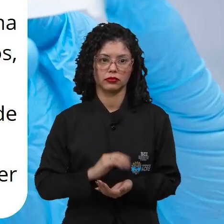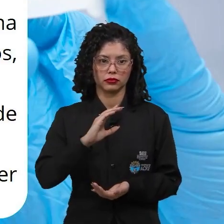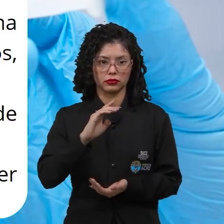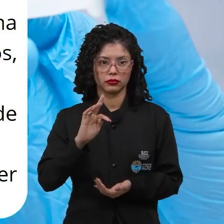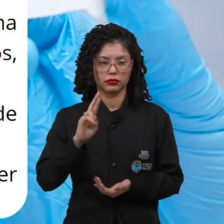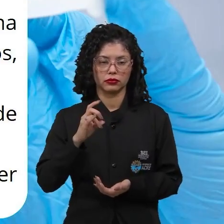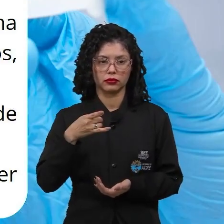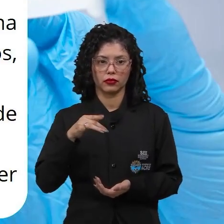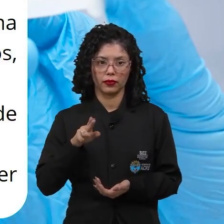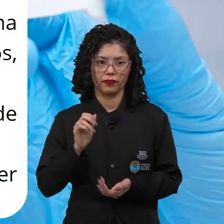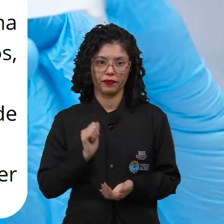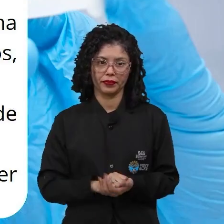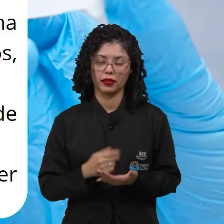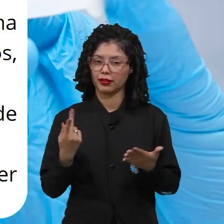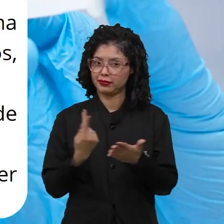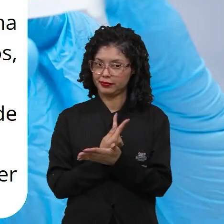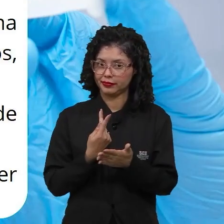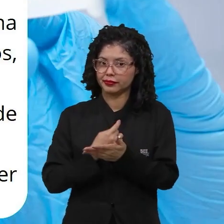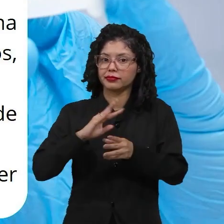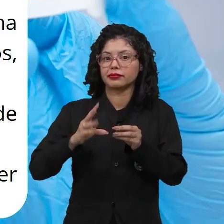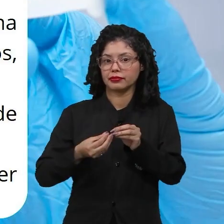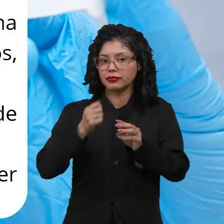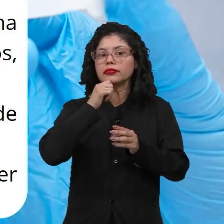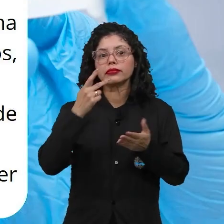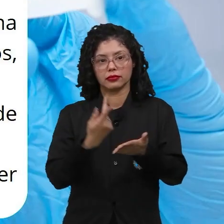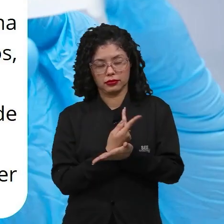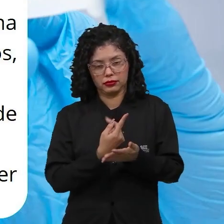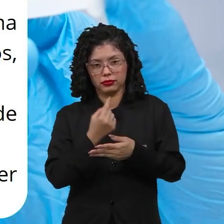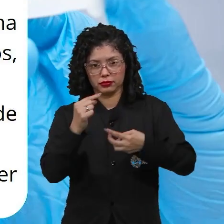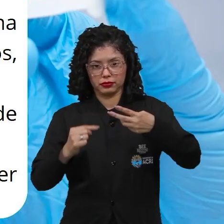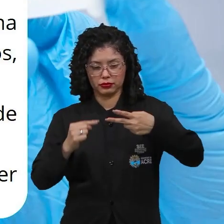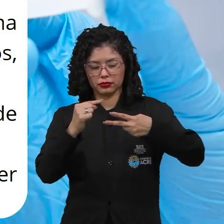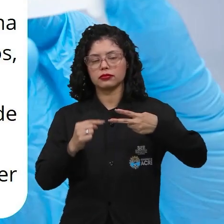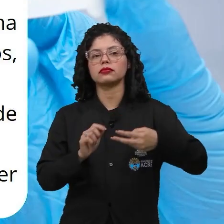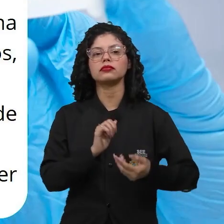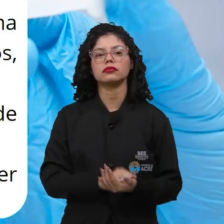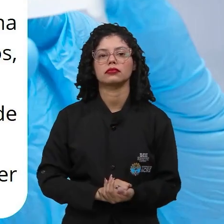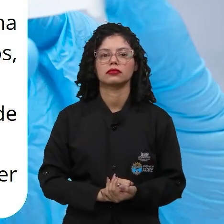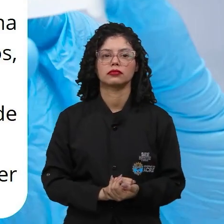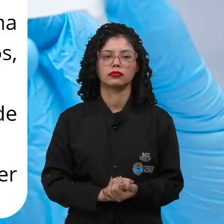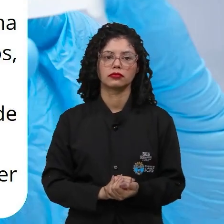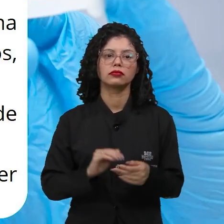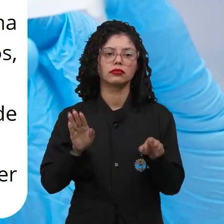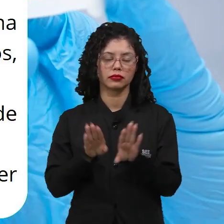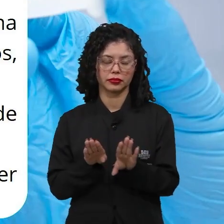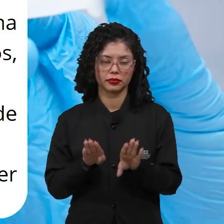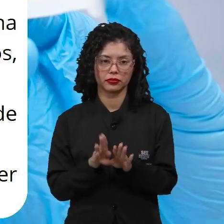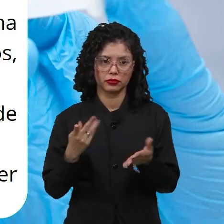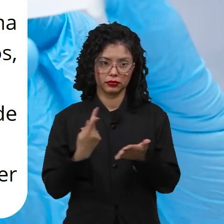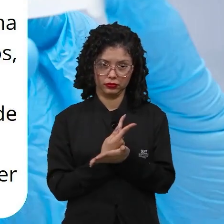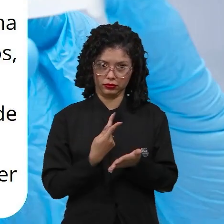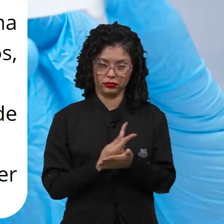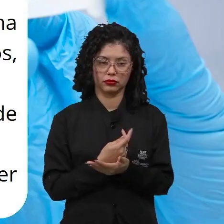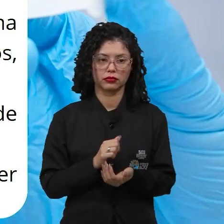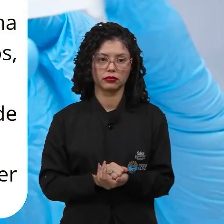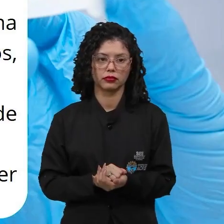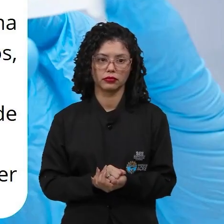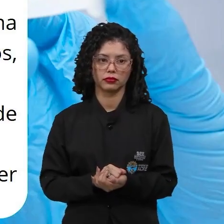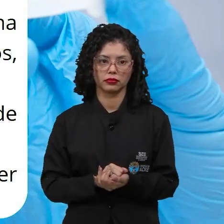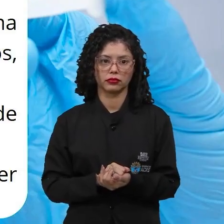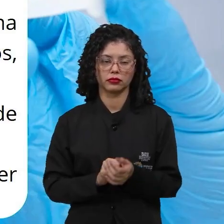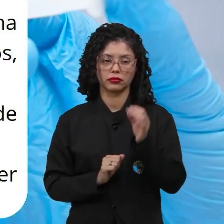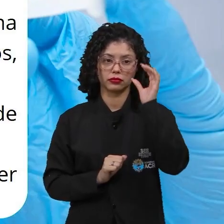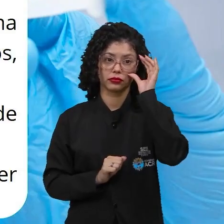citotóxico. Né? Então, aqui, ó, complementamos o erro em duas alternativas, né? Então, daqui também é o oposto. Então,